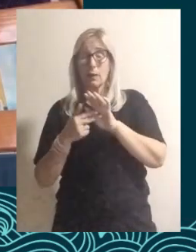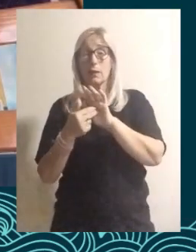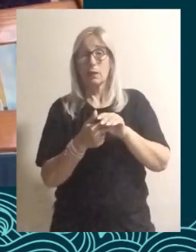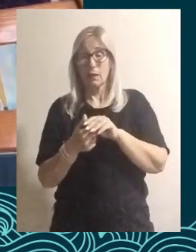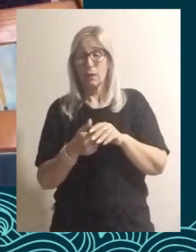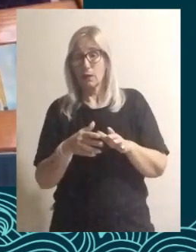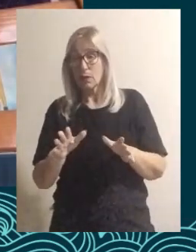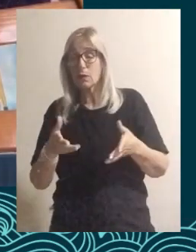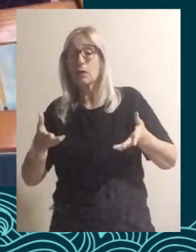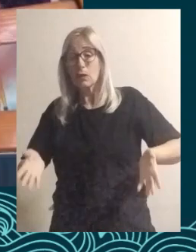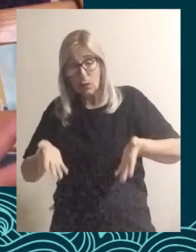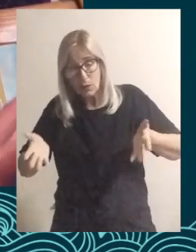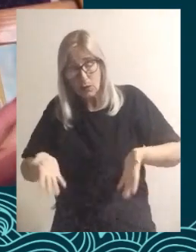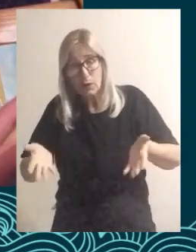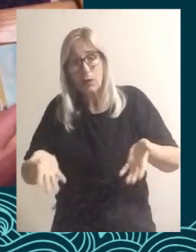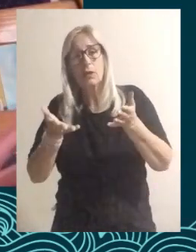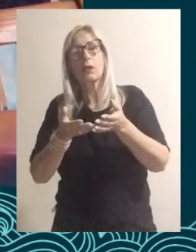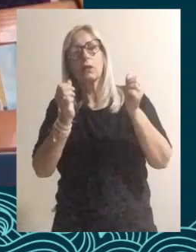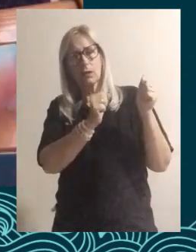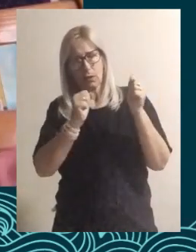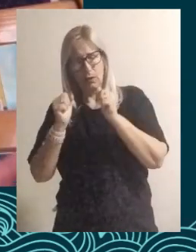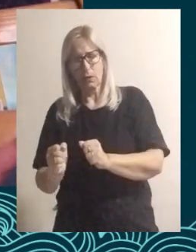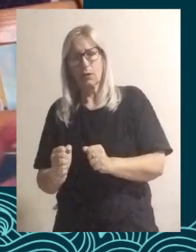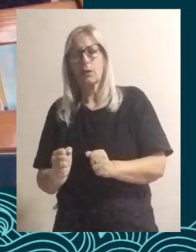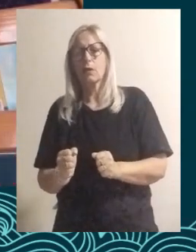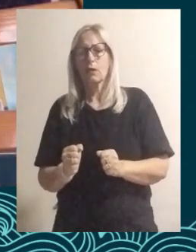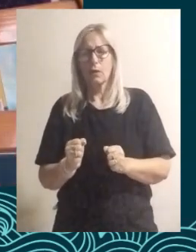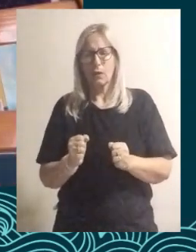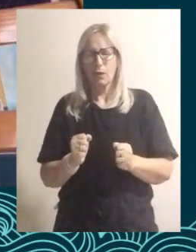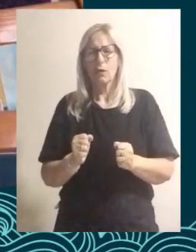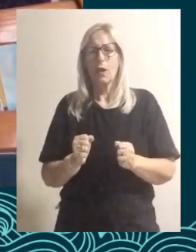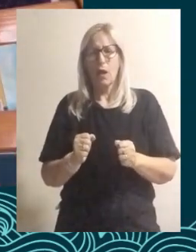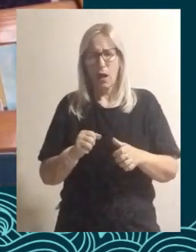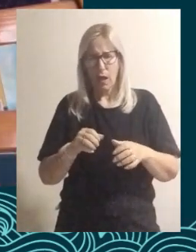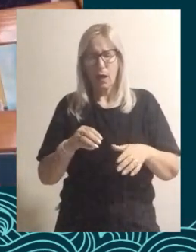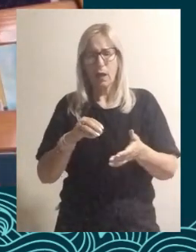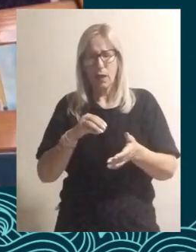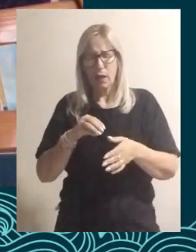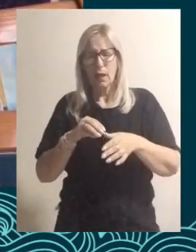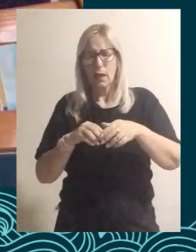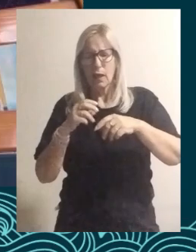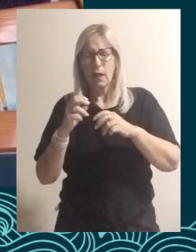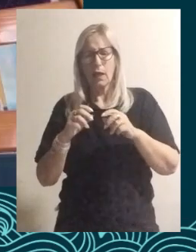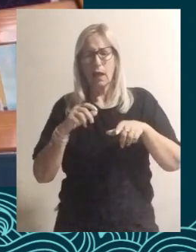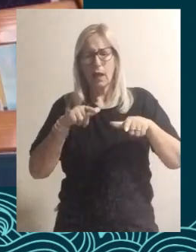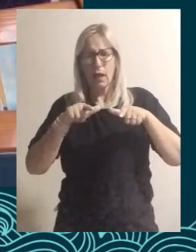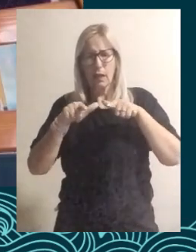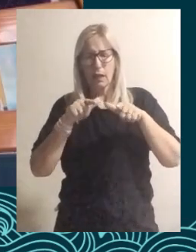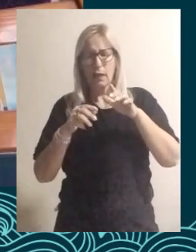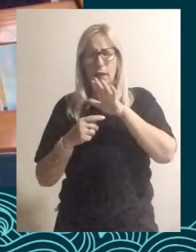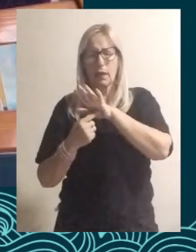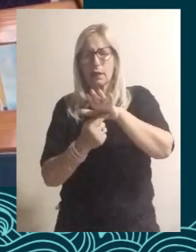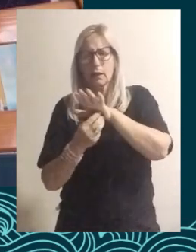ricos, isso dá para as outras pessoas condições de poder ter acesso a transporte de qualidade,